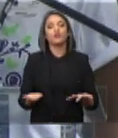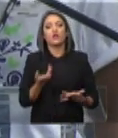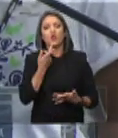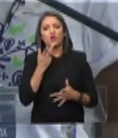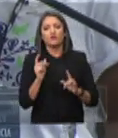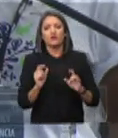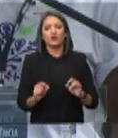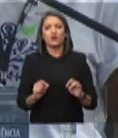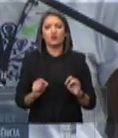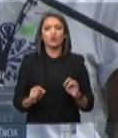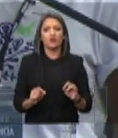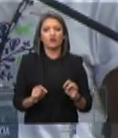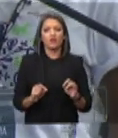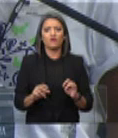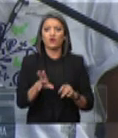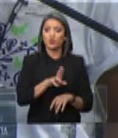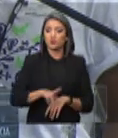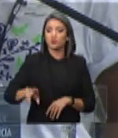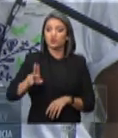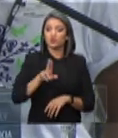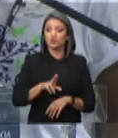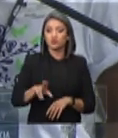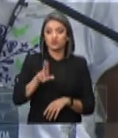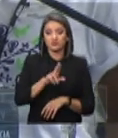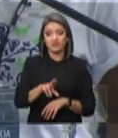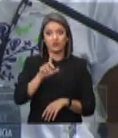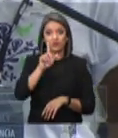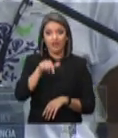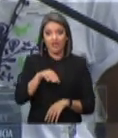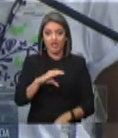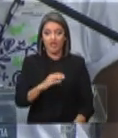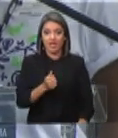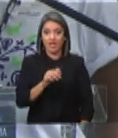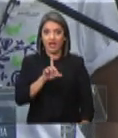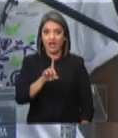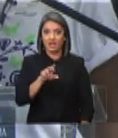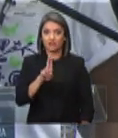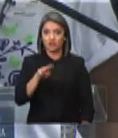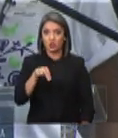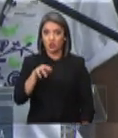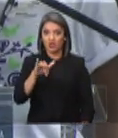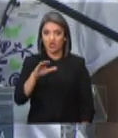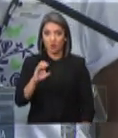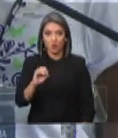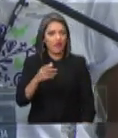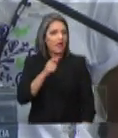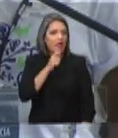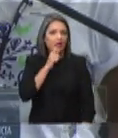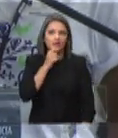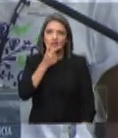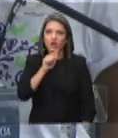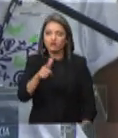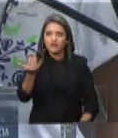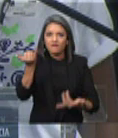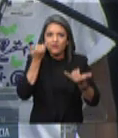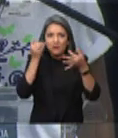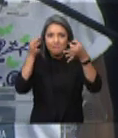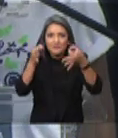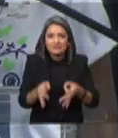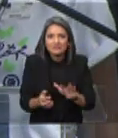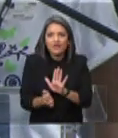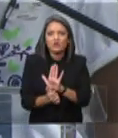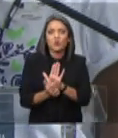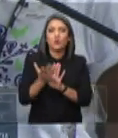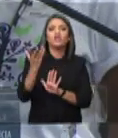pois a fonte usada exclusivamente é o CAD único Ainda não temos dados precisos sobre o número de